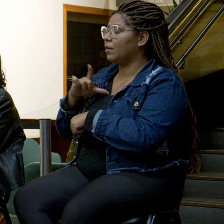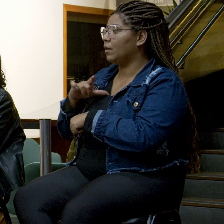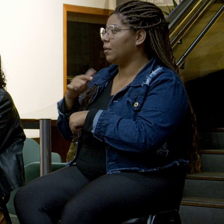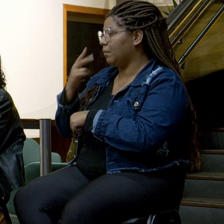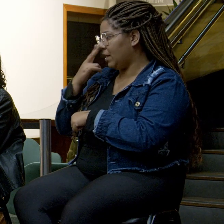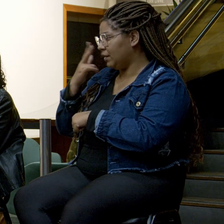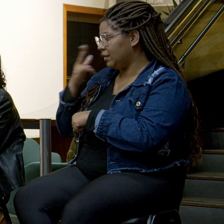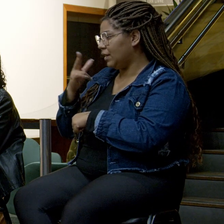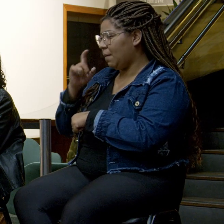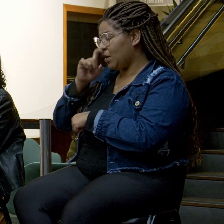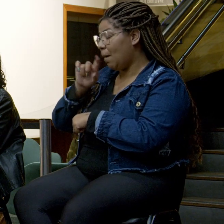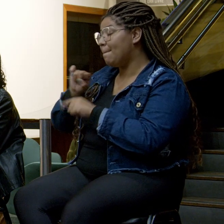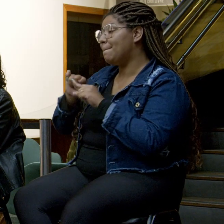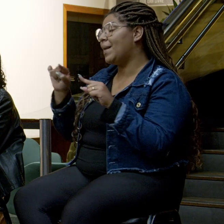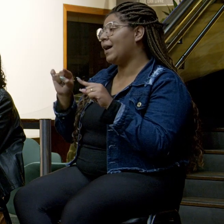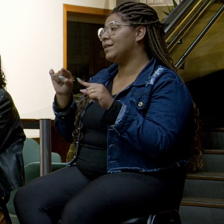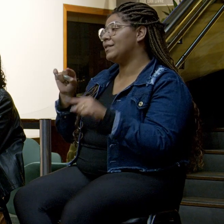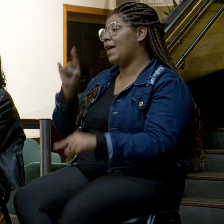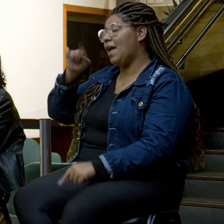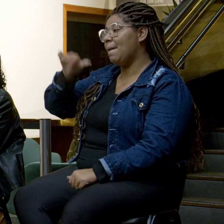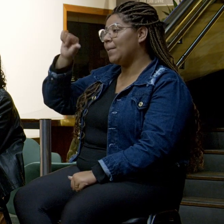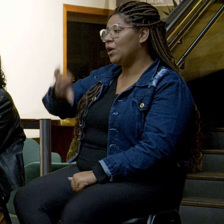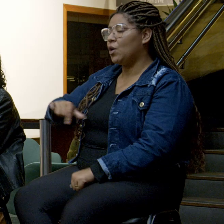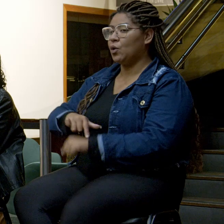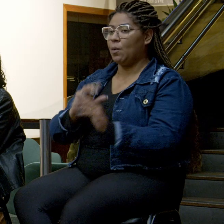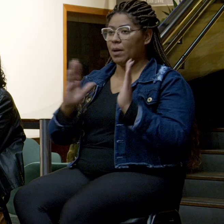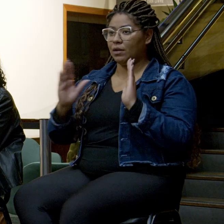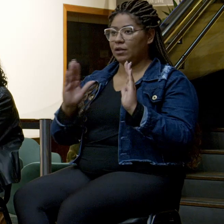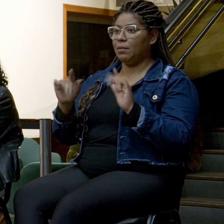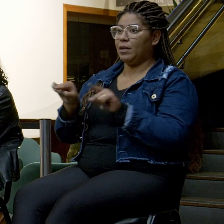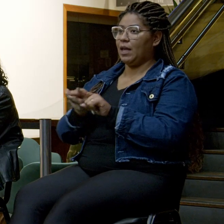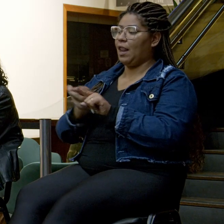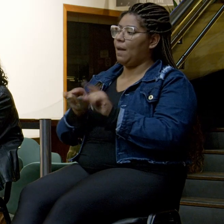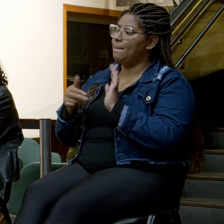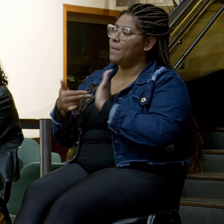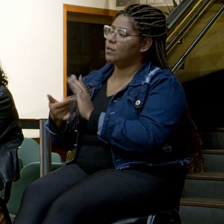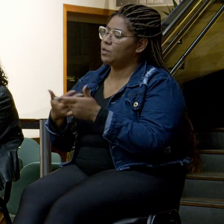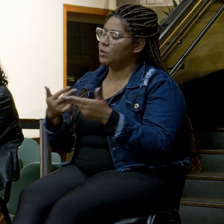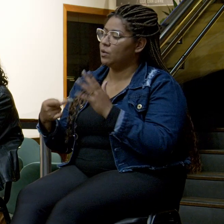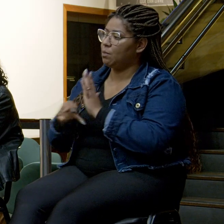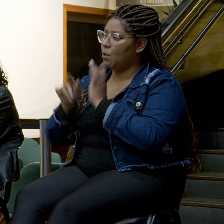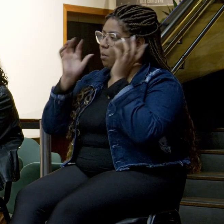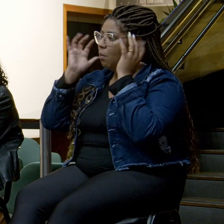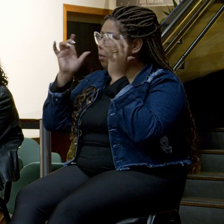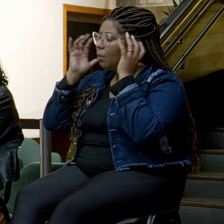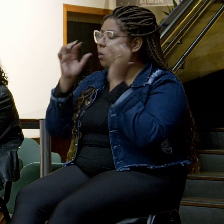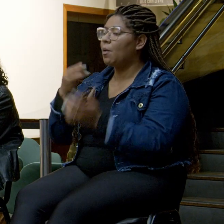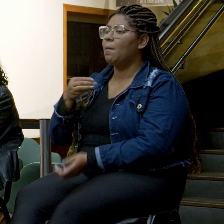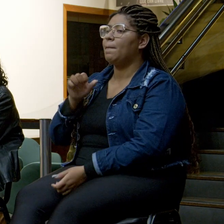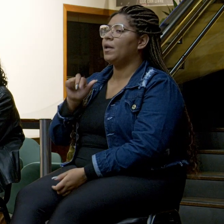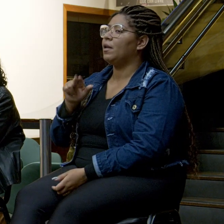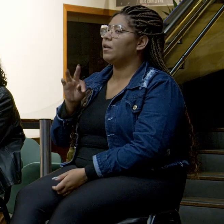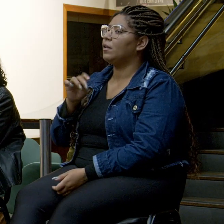pior, que tem nos primeiros momentos que ela apresenta os mapas mentais, em que ela transborda a